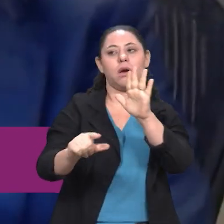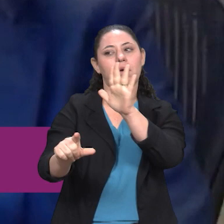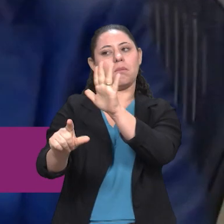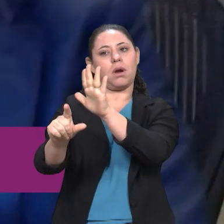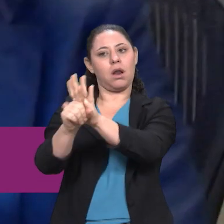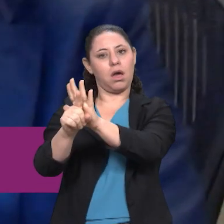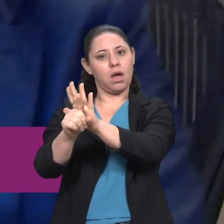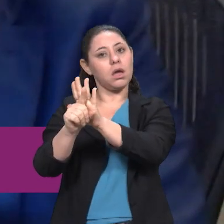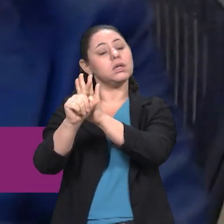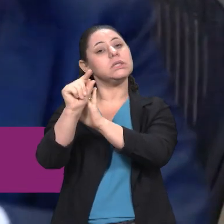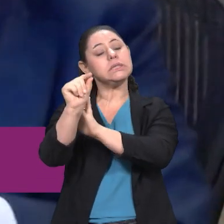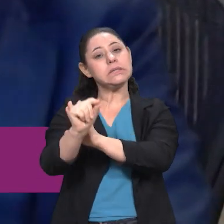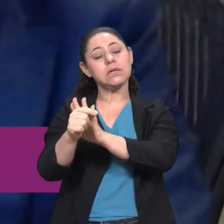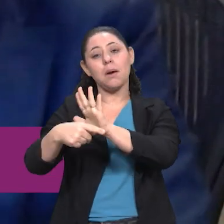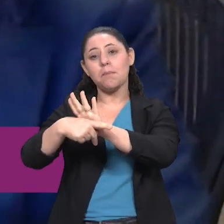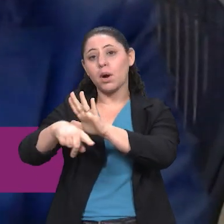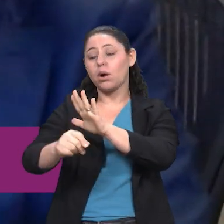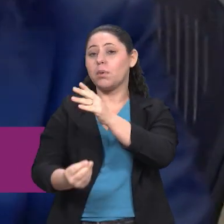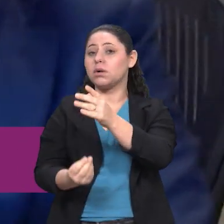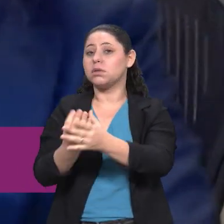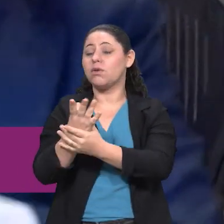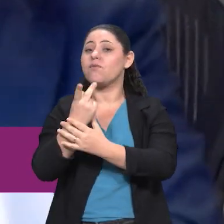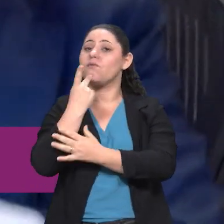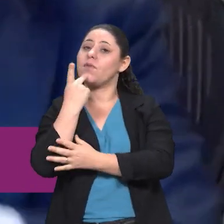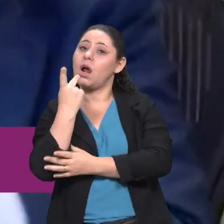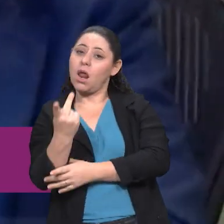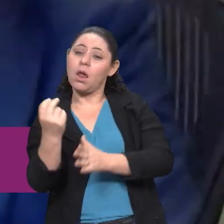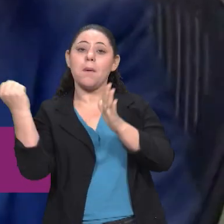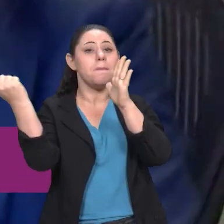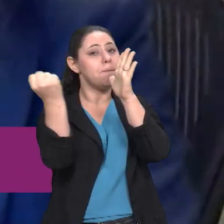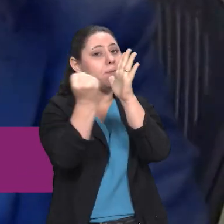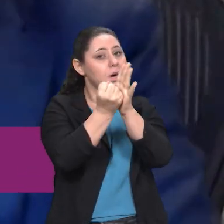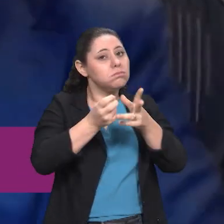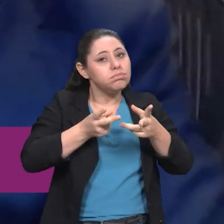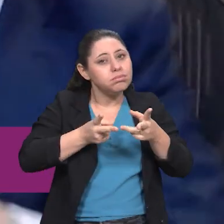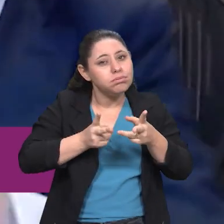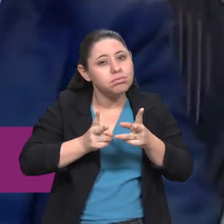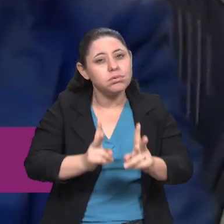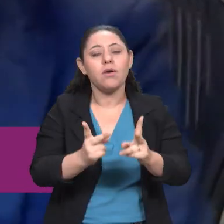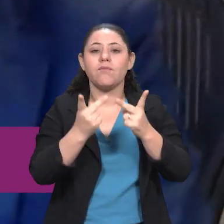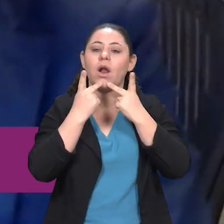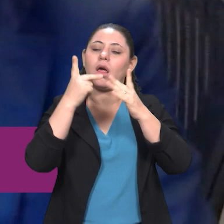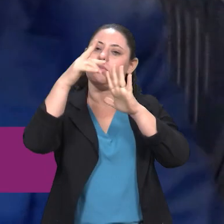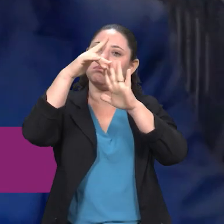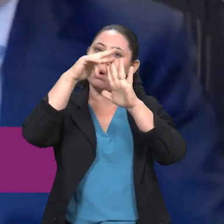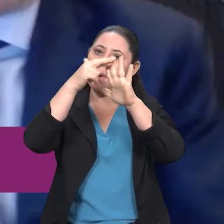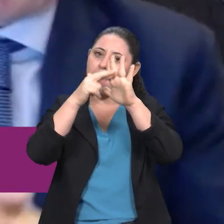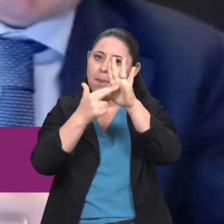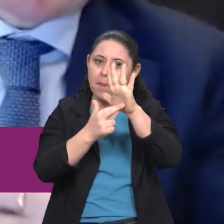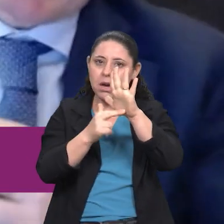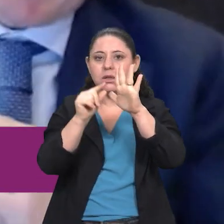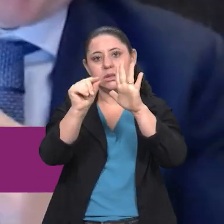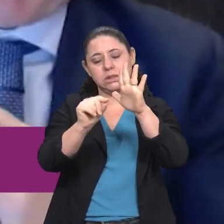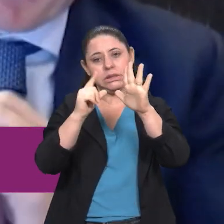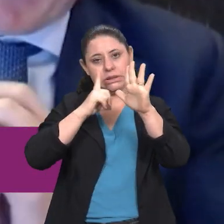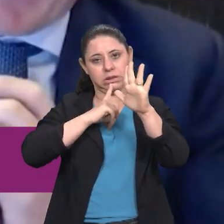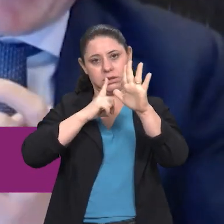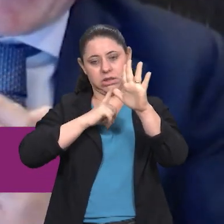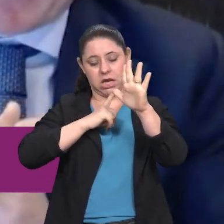é infraconstitucional, uma lei ordinária, dizendo que o marco temporal vale e determinando regras para